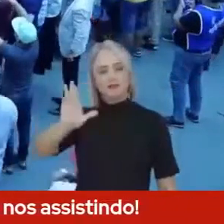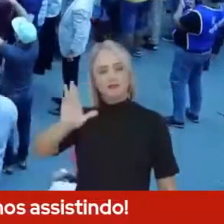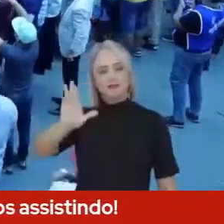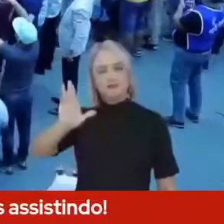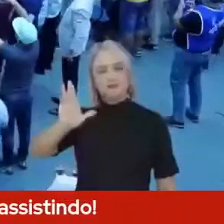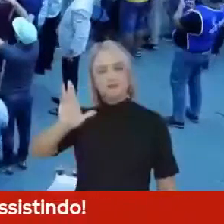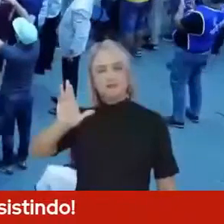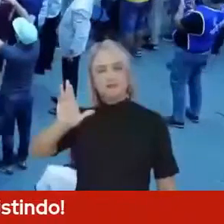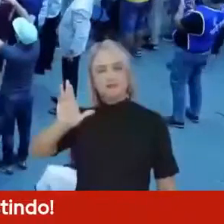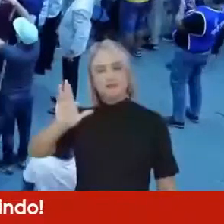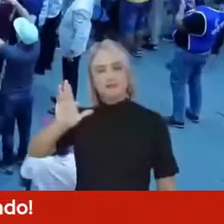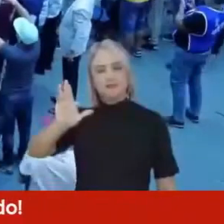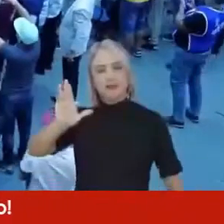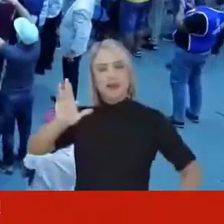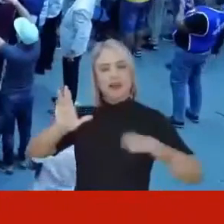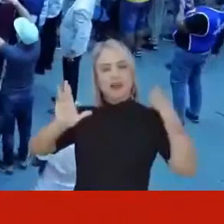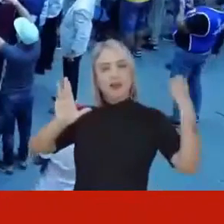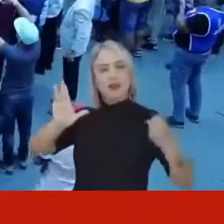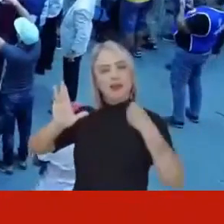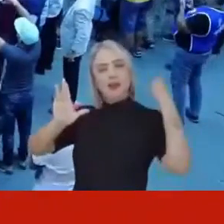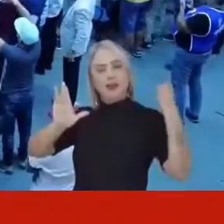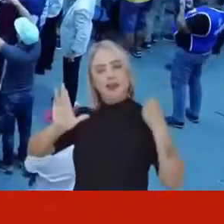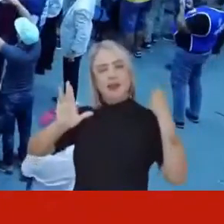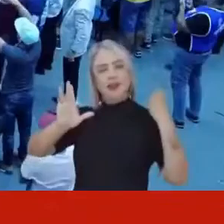Olê, olê, olê, olá!